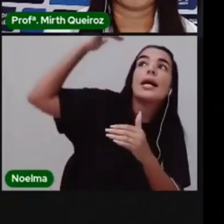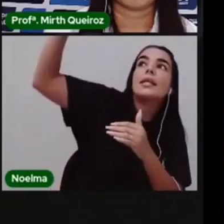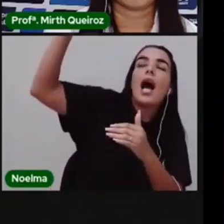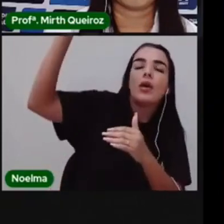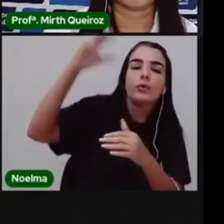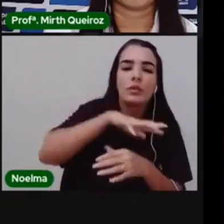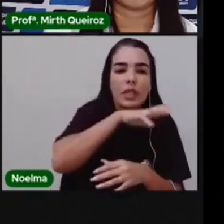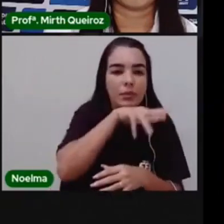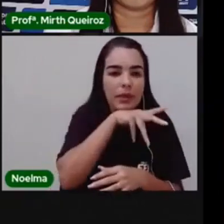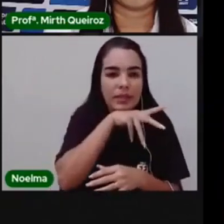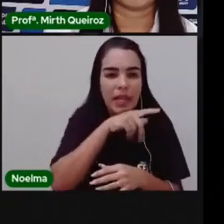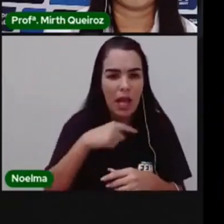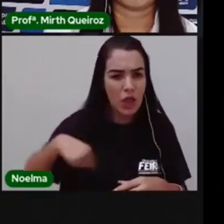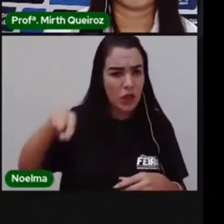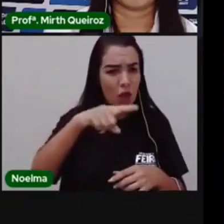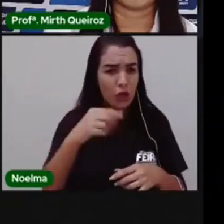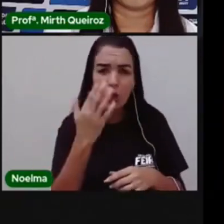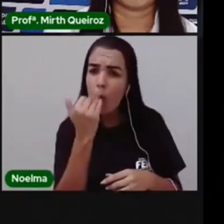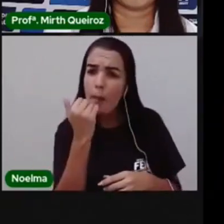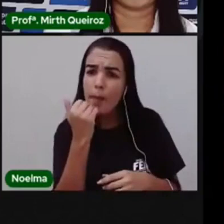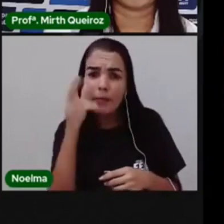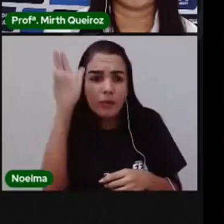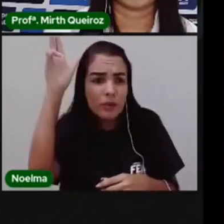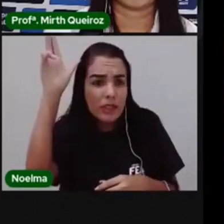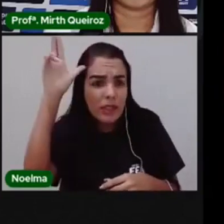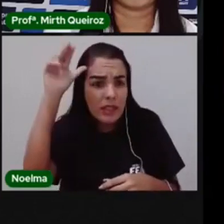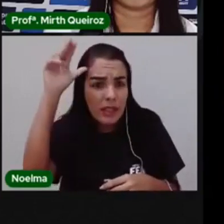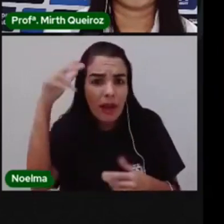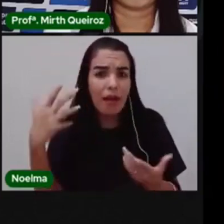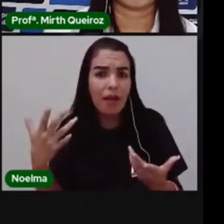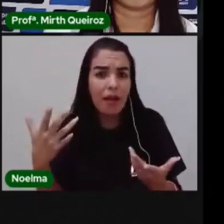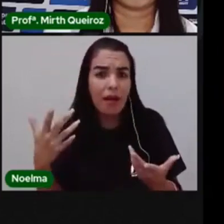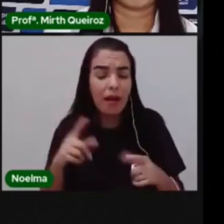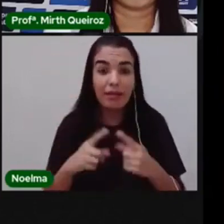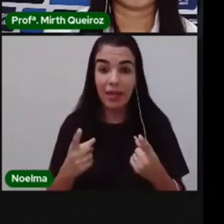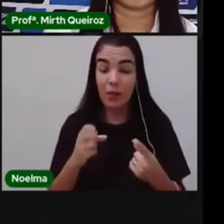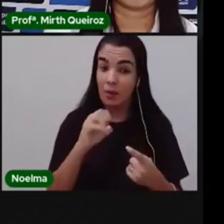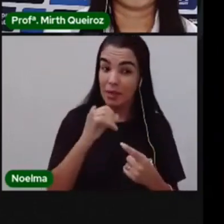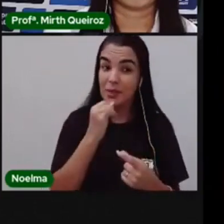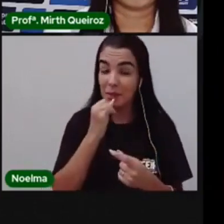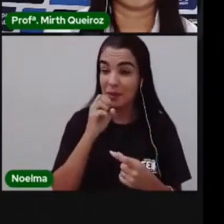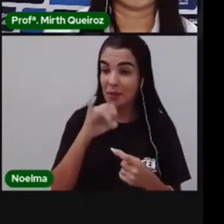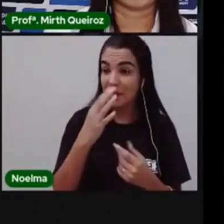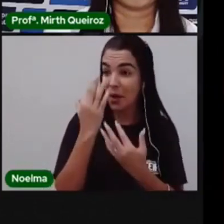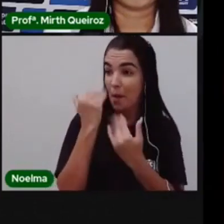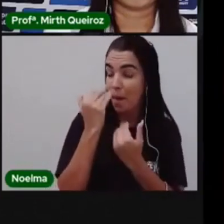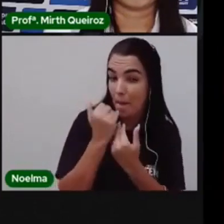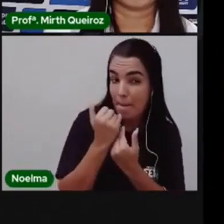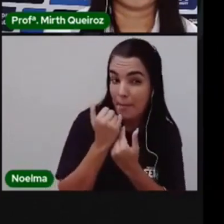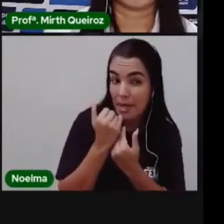explicar. Quando você morre, seu corpo se torna grama e o antílope come ela. E